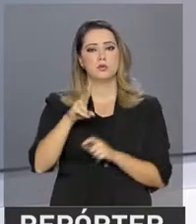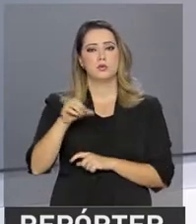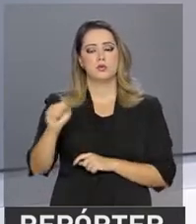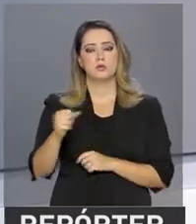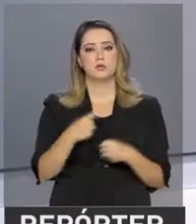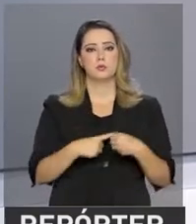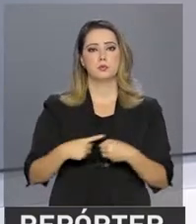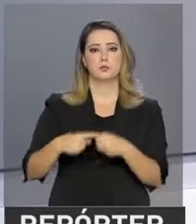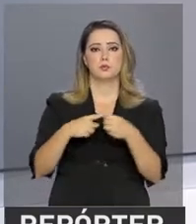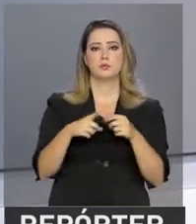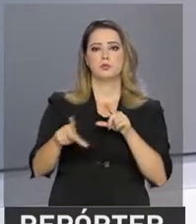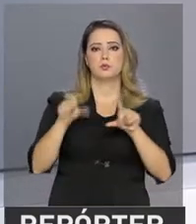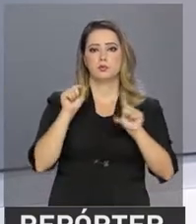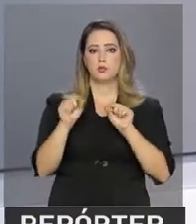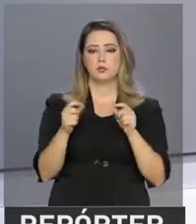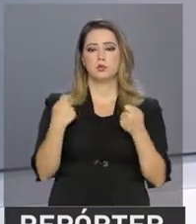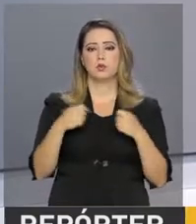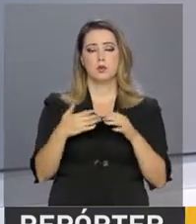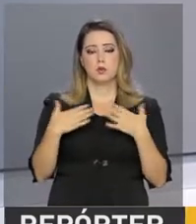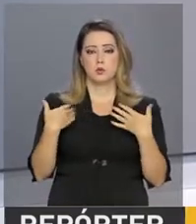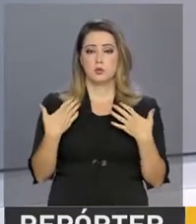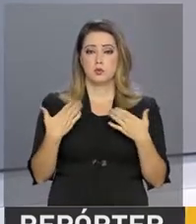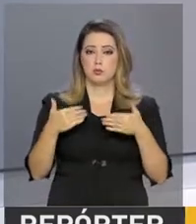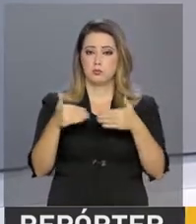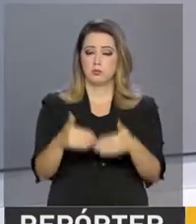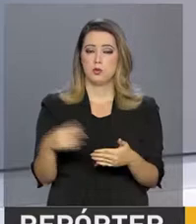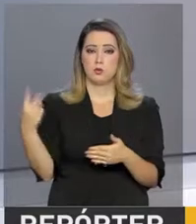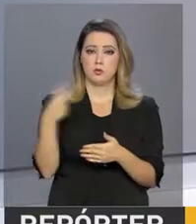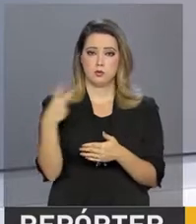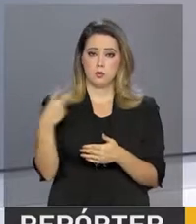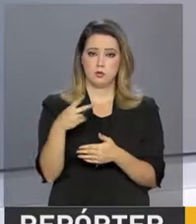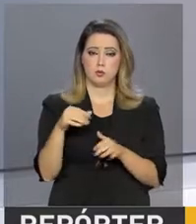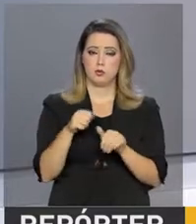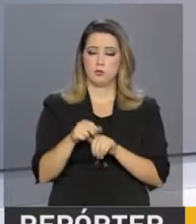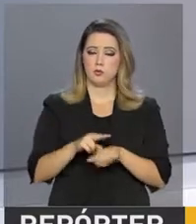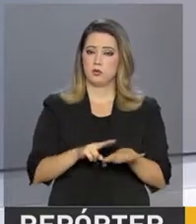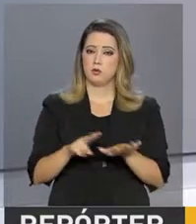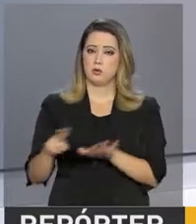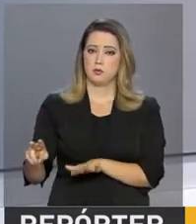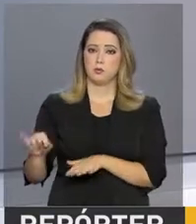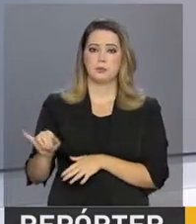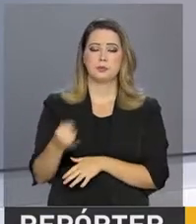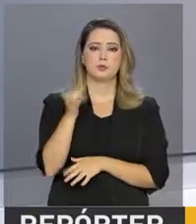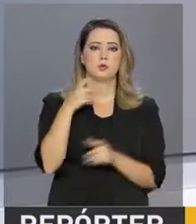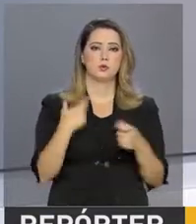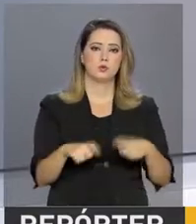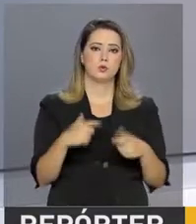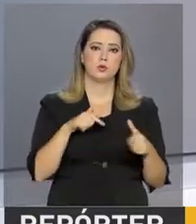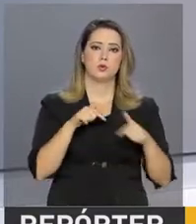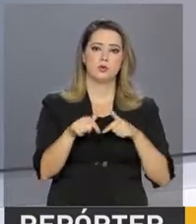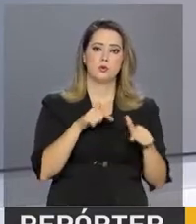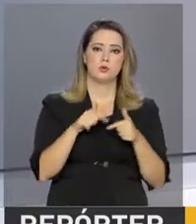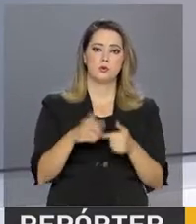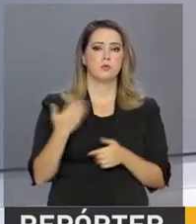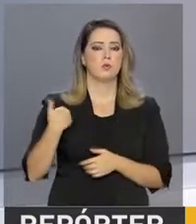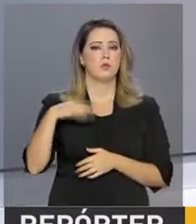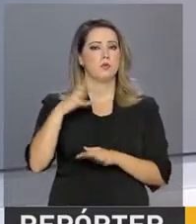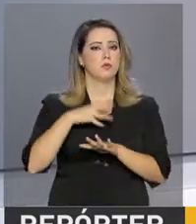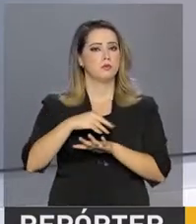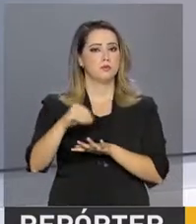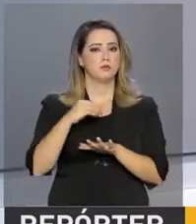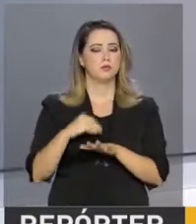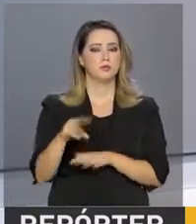municípios os escolhidos devem se apresentar na segunda semana de janeiro nos locais em que vão exercer as atividades mais